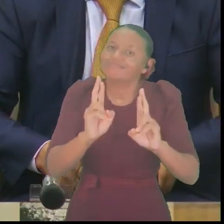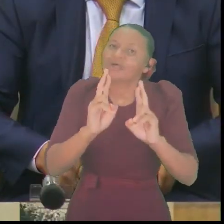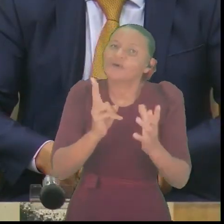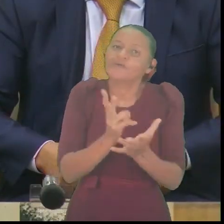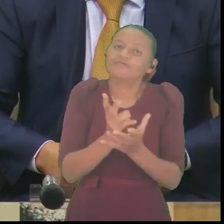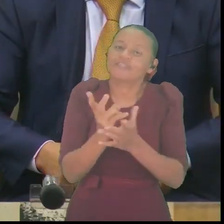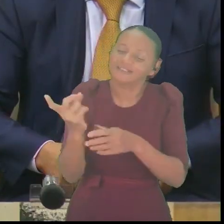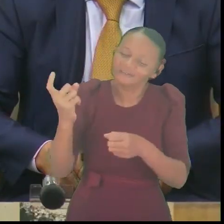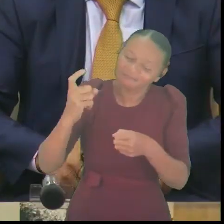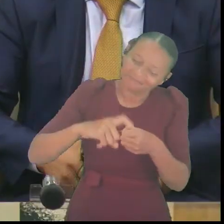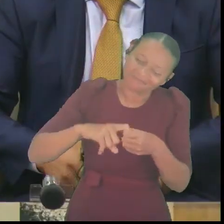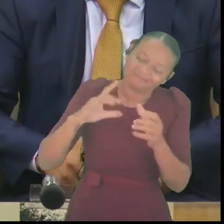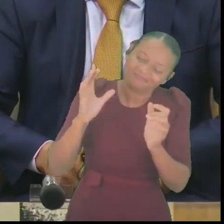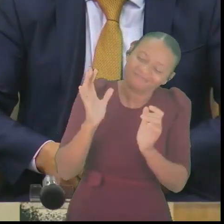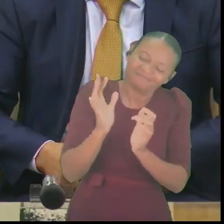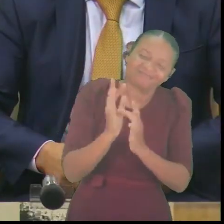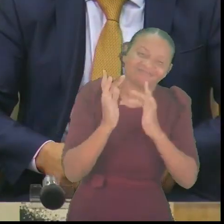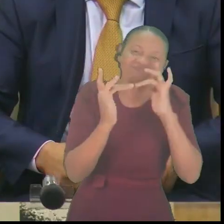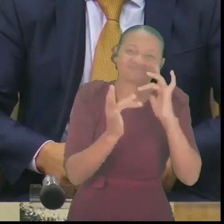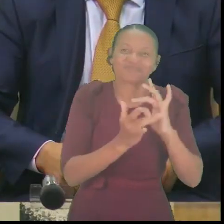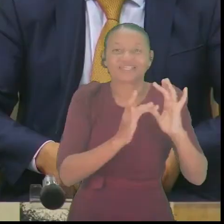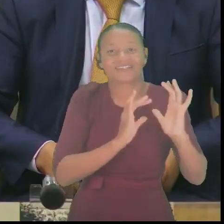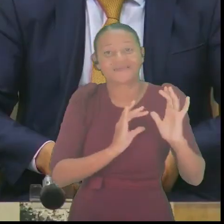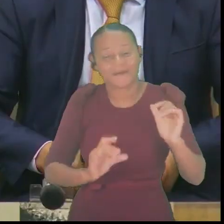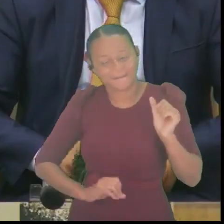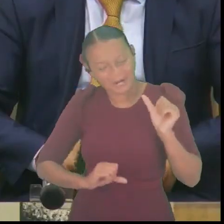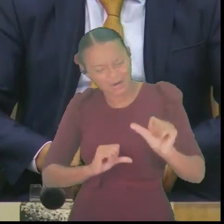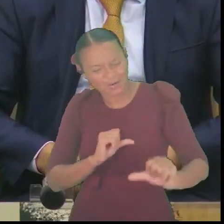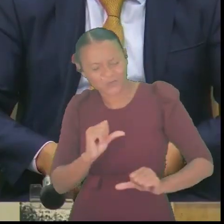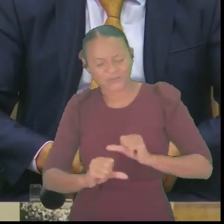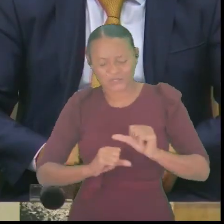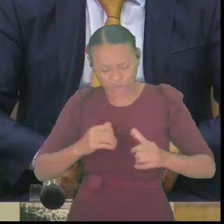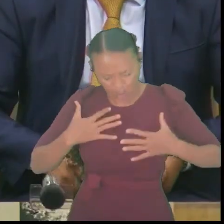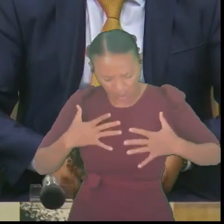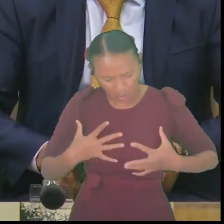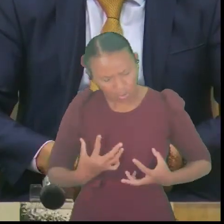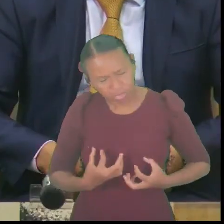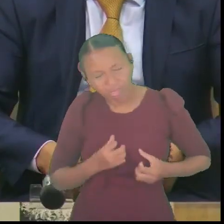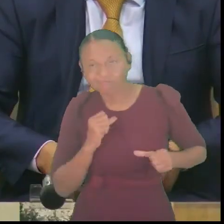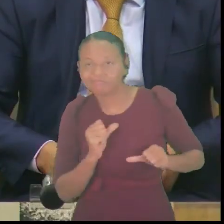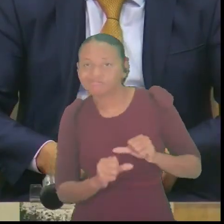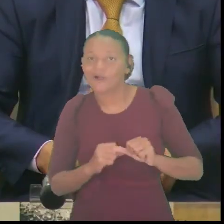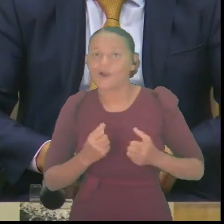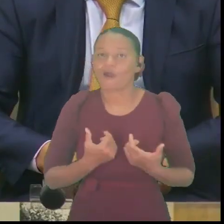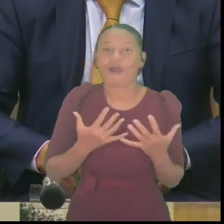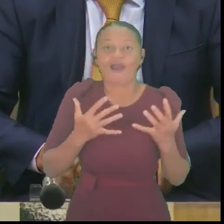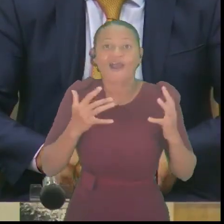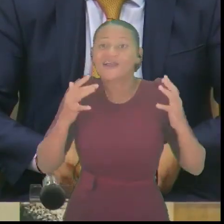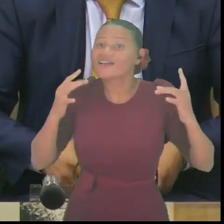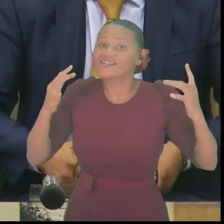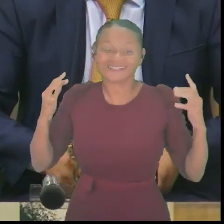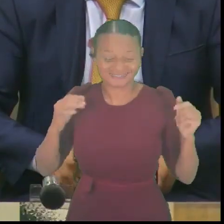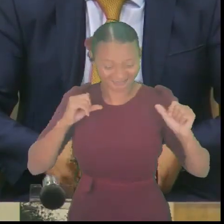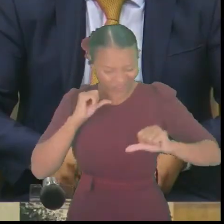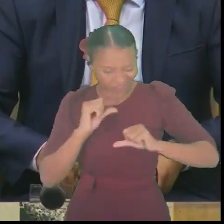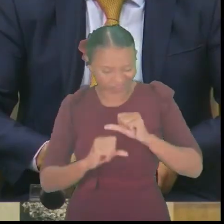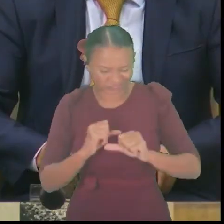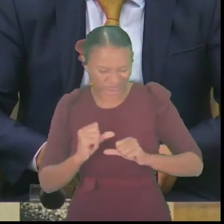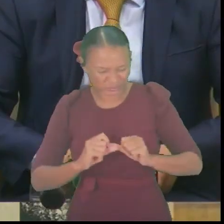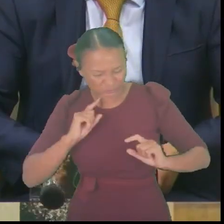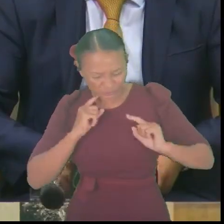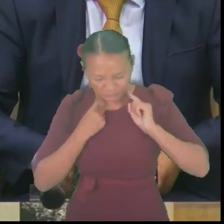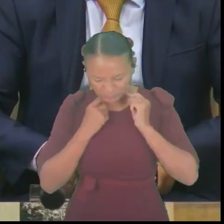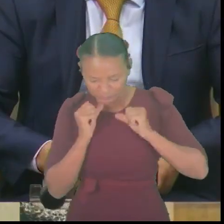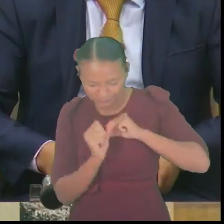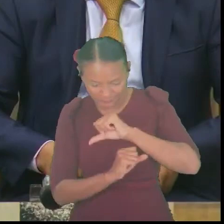a volta de Jesus, para transformar esse corpo abatido num corpo de glória, para transformar isso que é corruptível